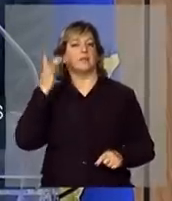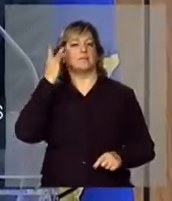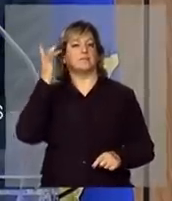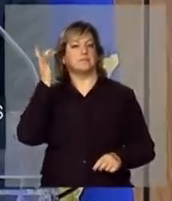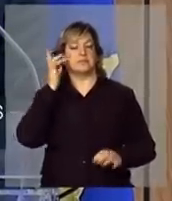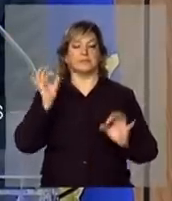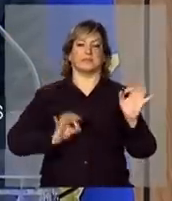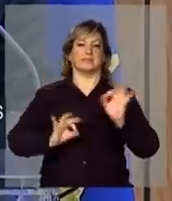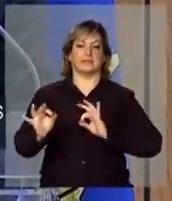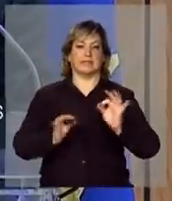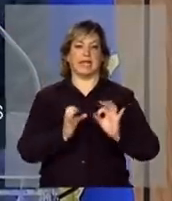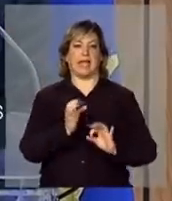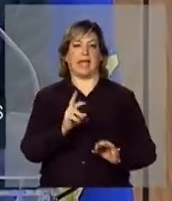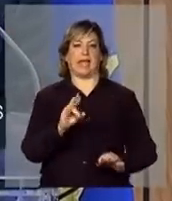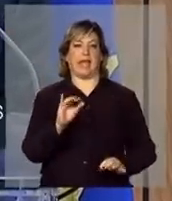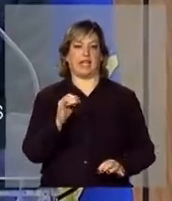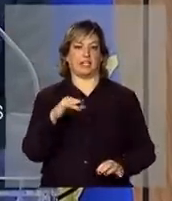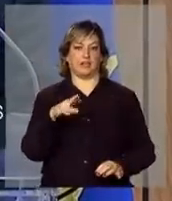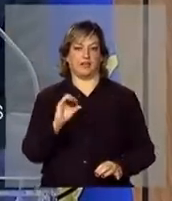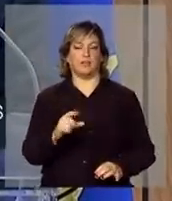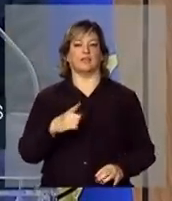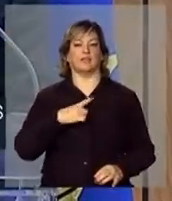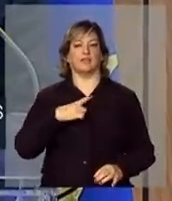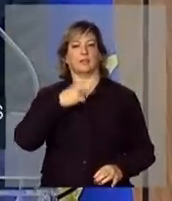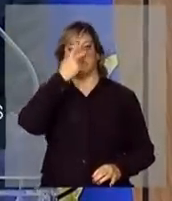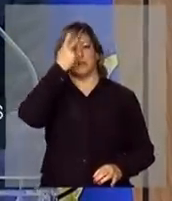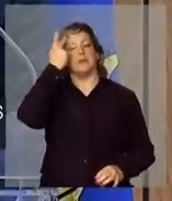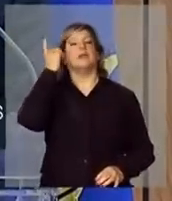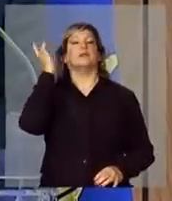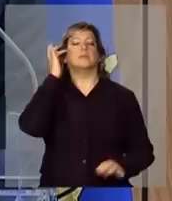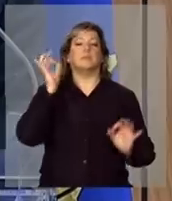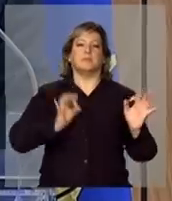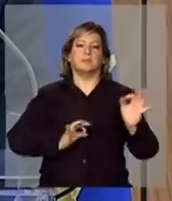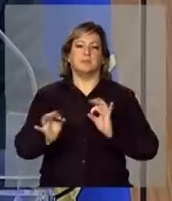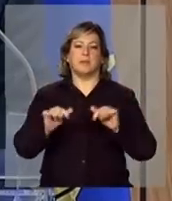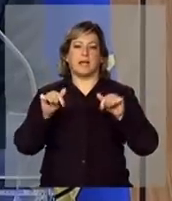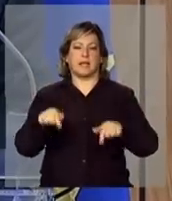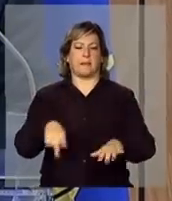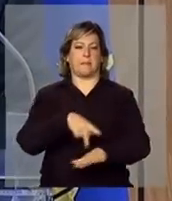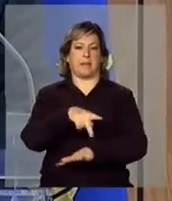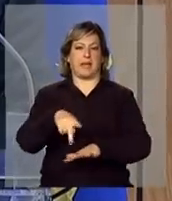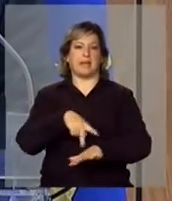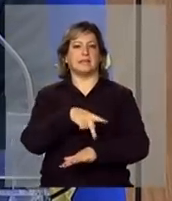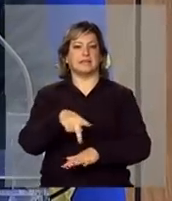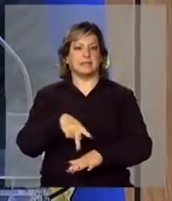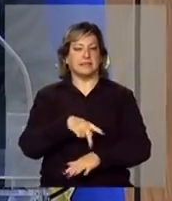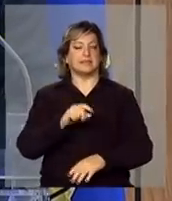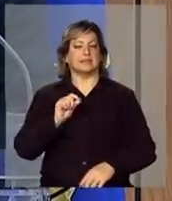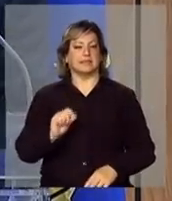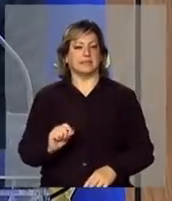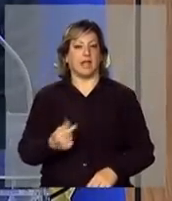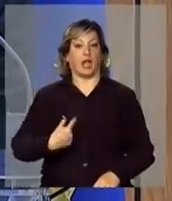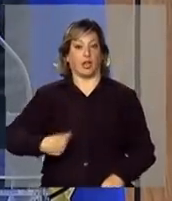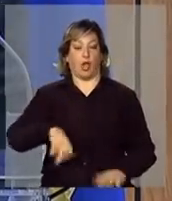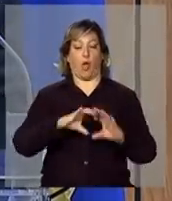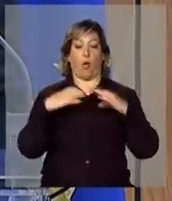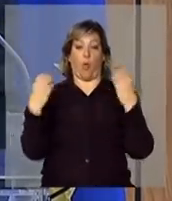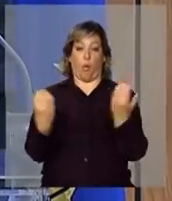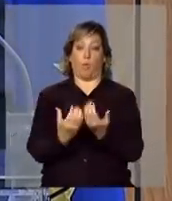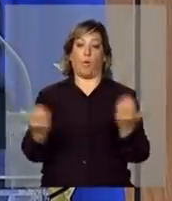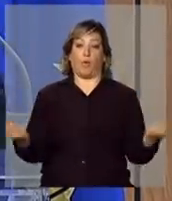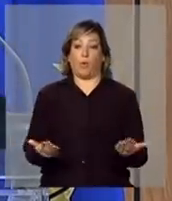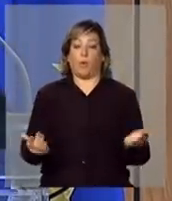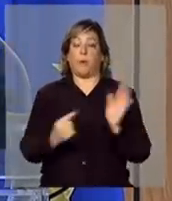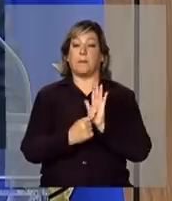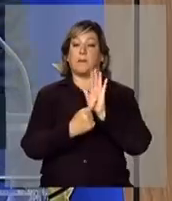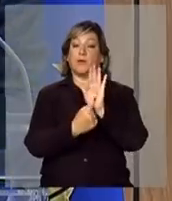uma força, um dinamismo extraordinário neste país. E a nossa cúpula de hoje